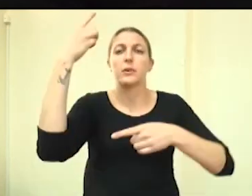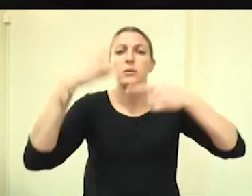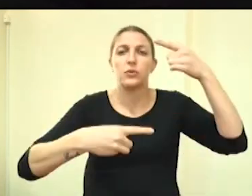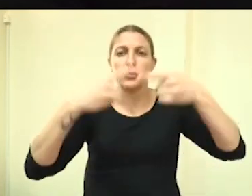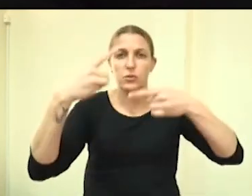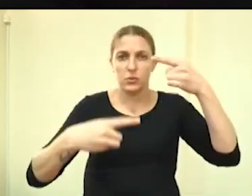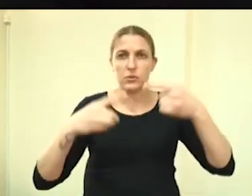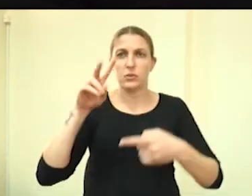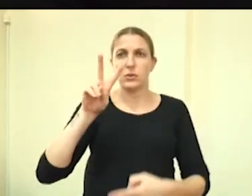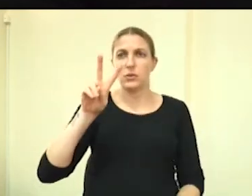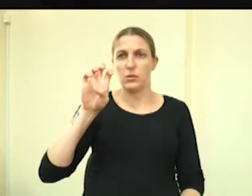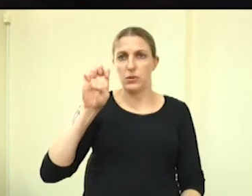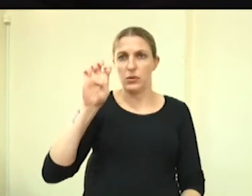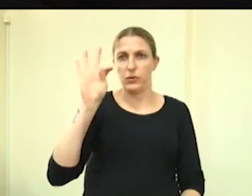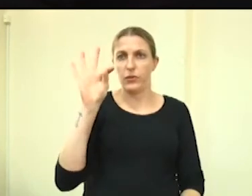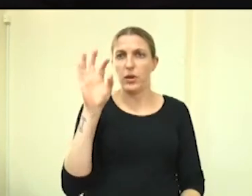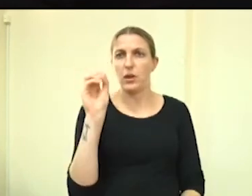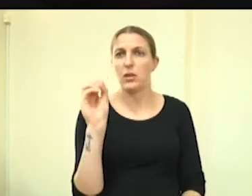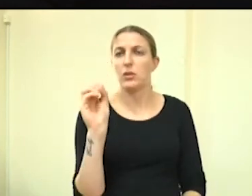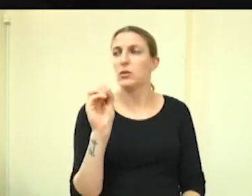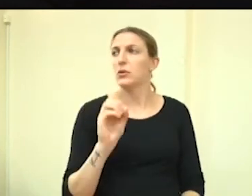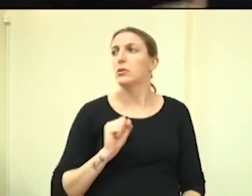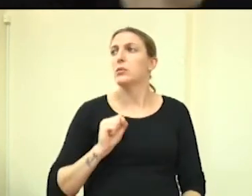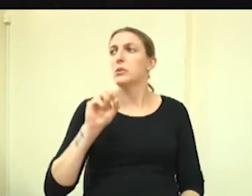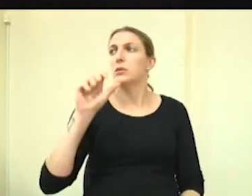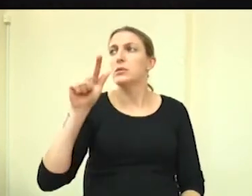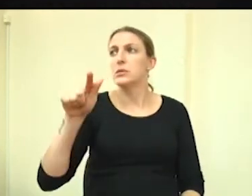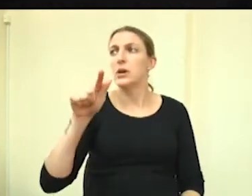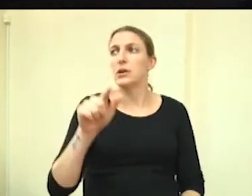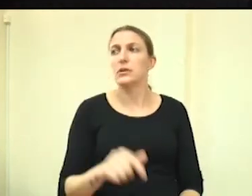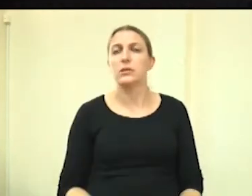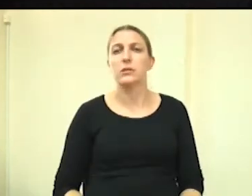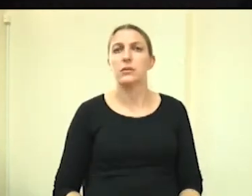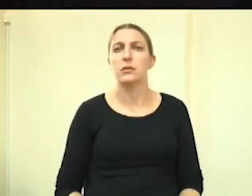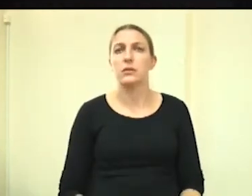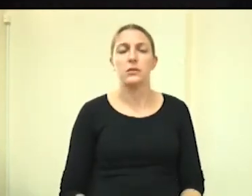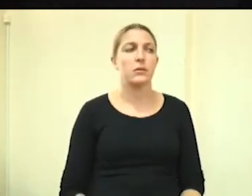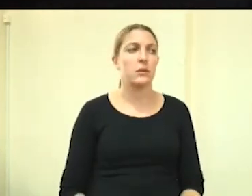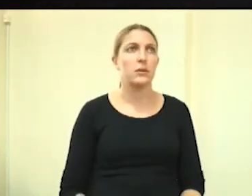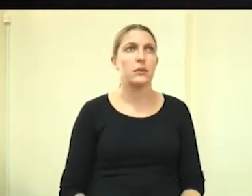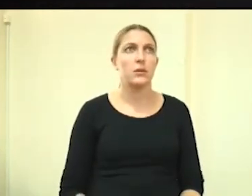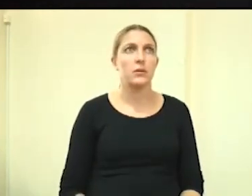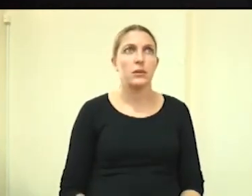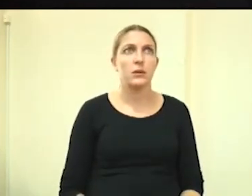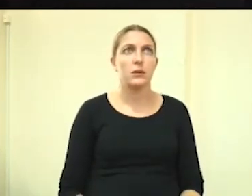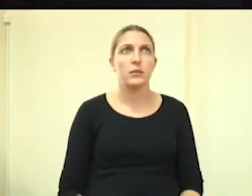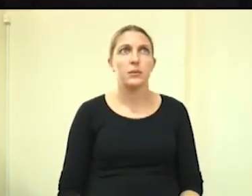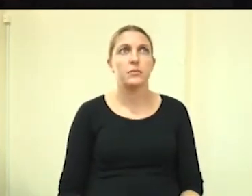veto número 7/2018. Inscrição aberta.